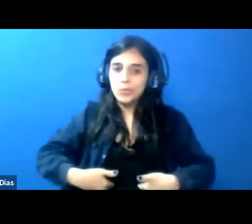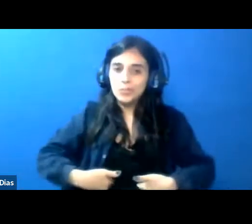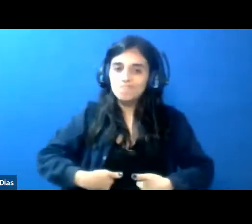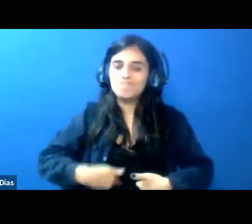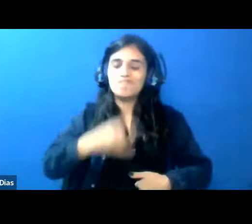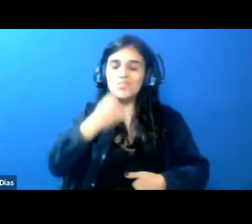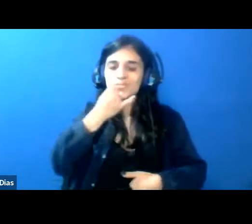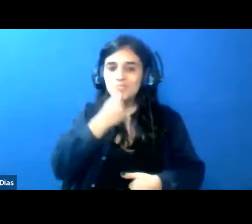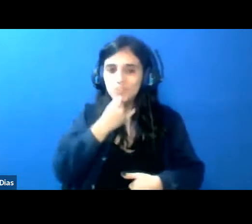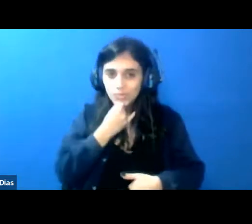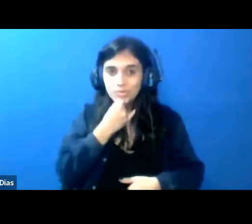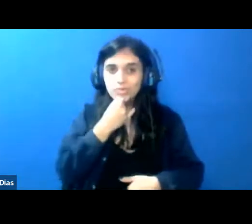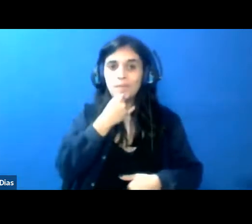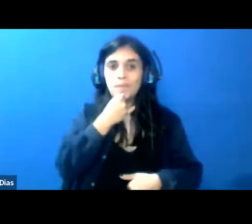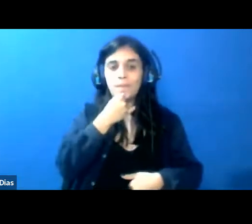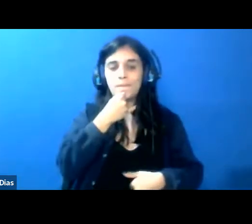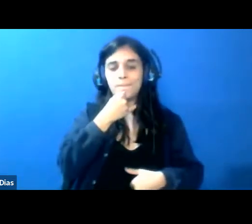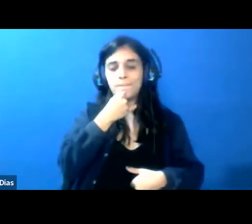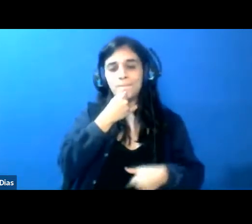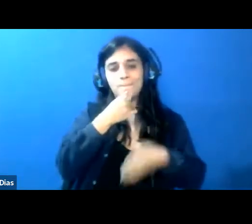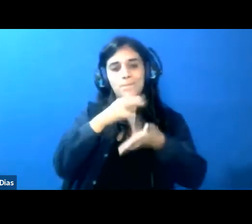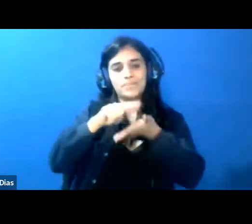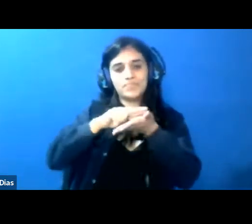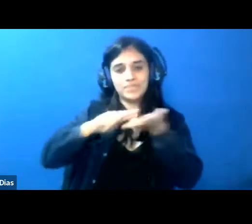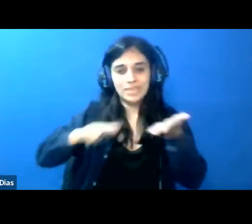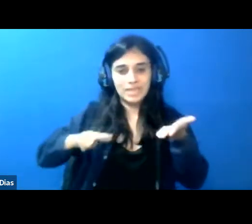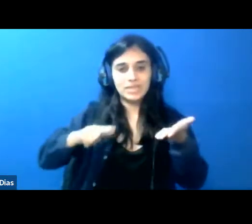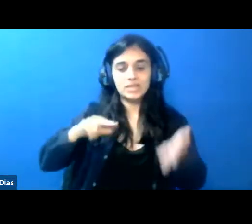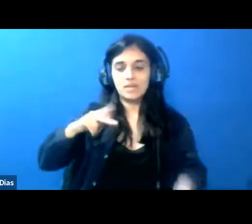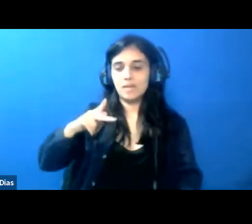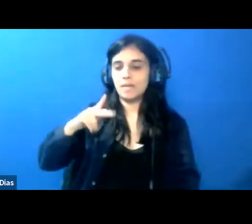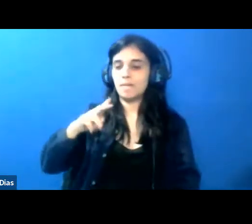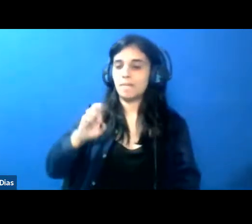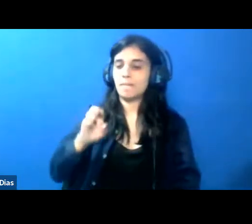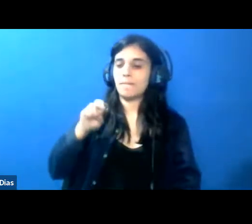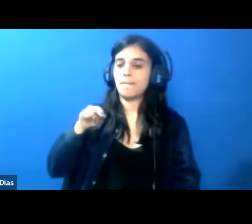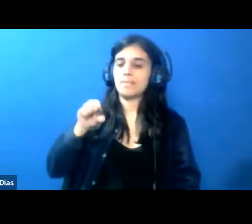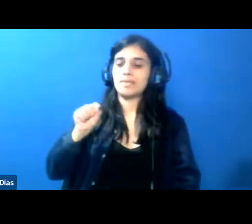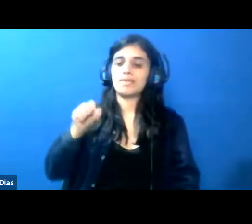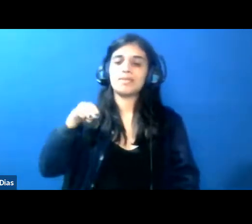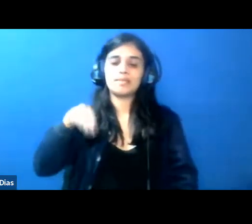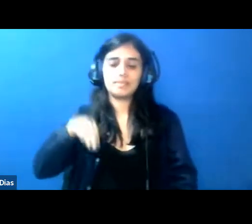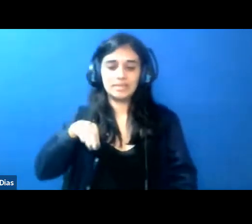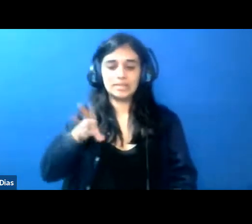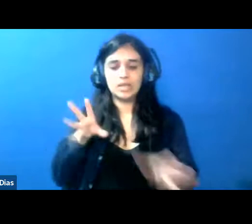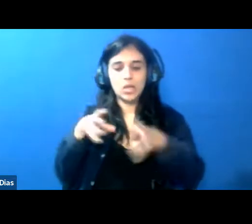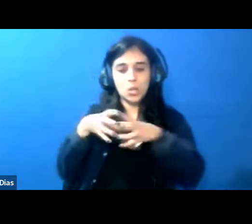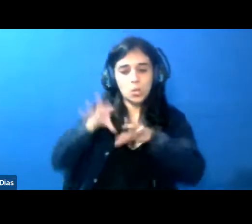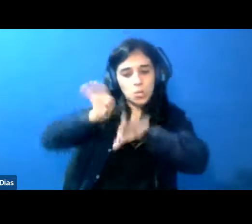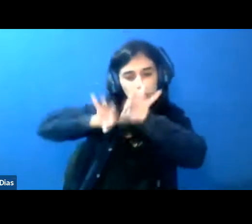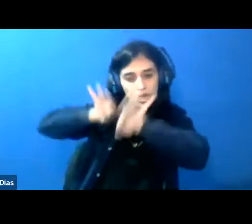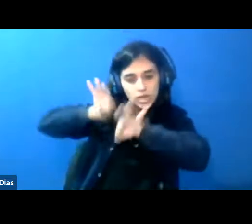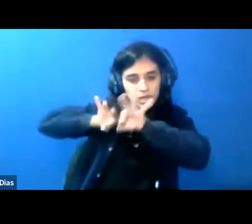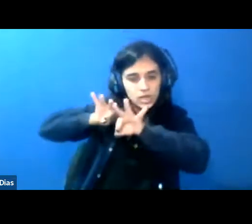pelos últimos relatórios da Rede Pensan, que é uma rede que monitora a fome no